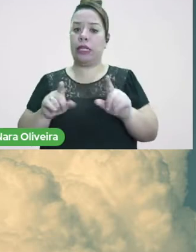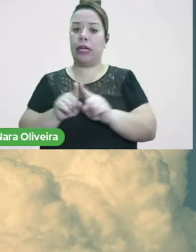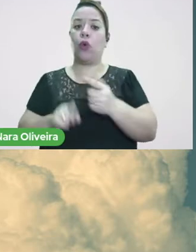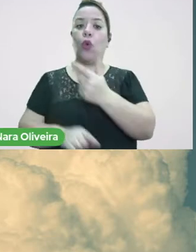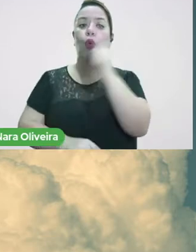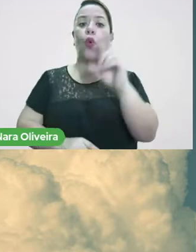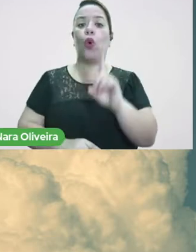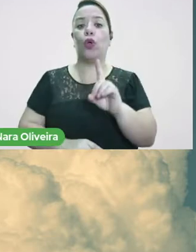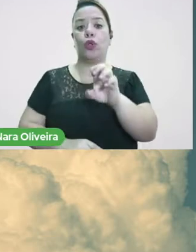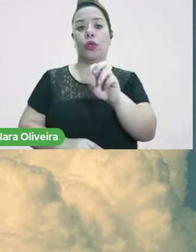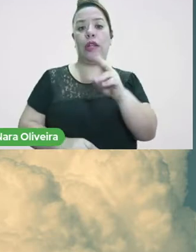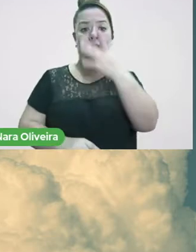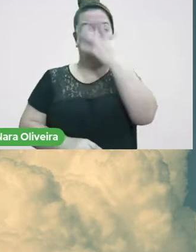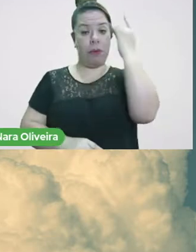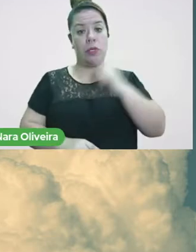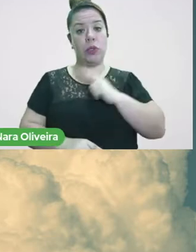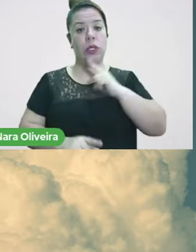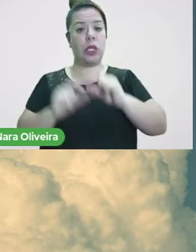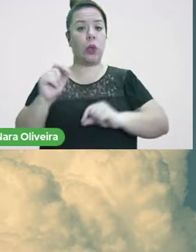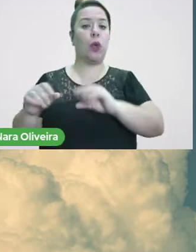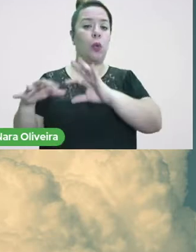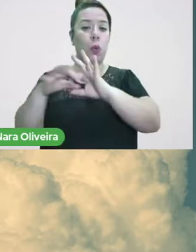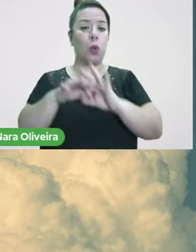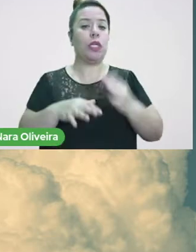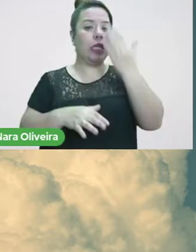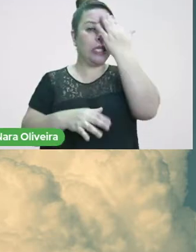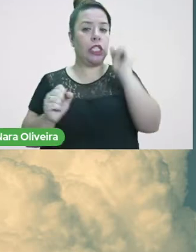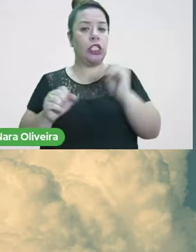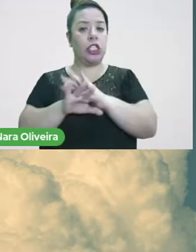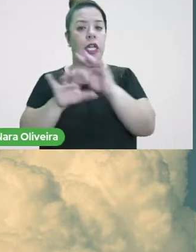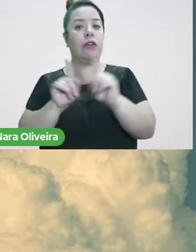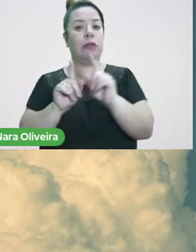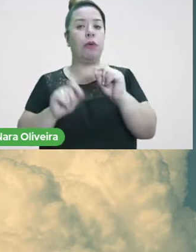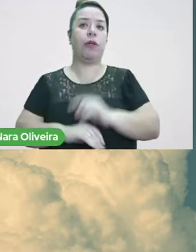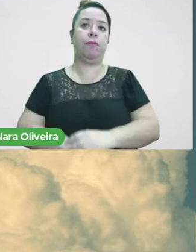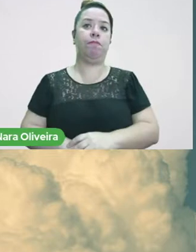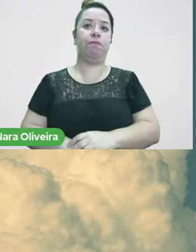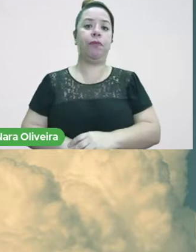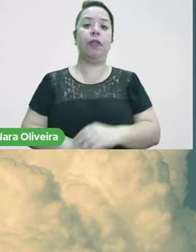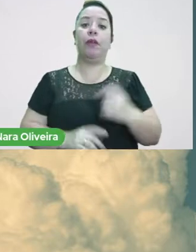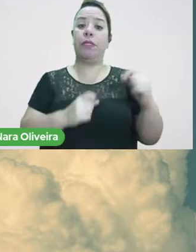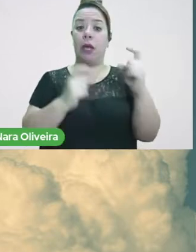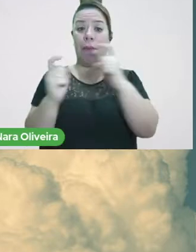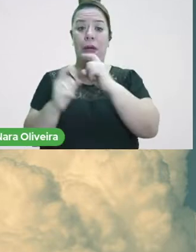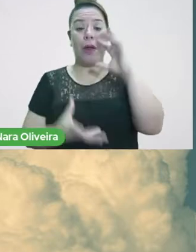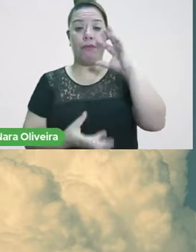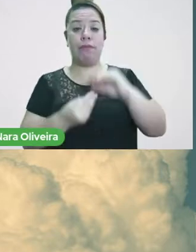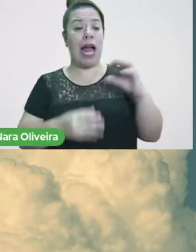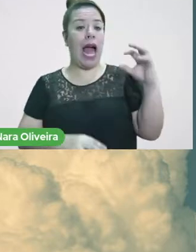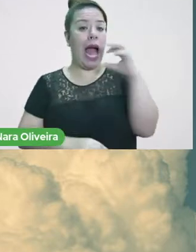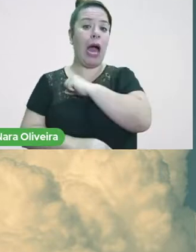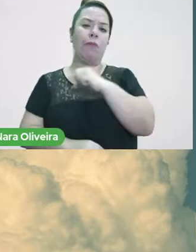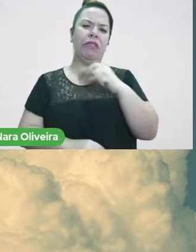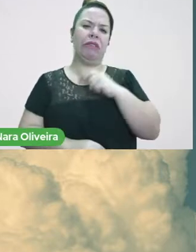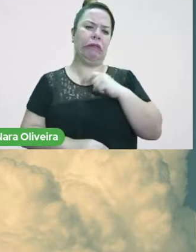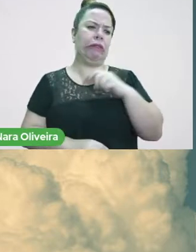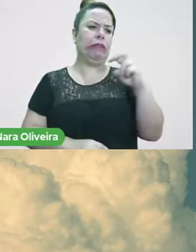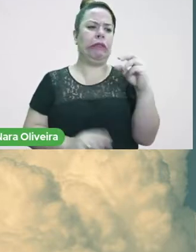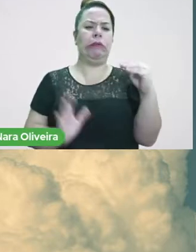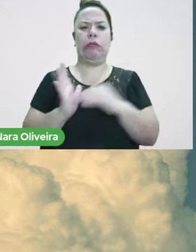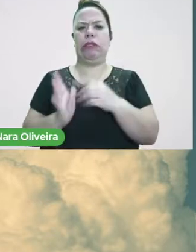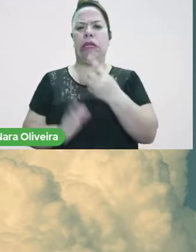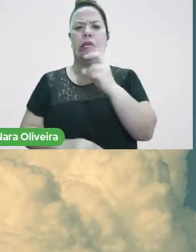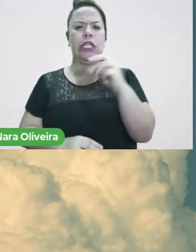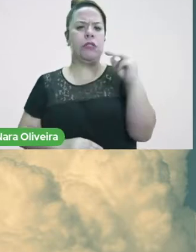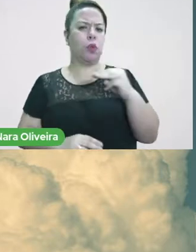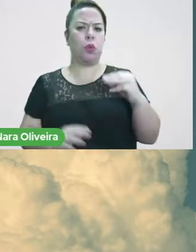bastante contexto, tá? Usa o Gira, tem que ser uma reunião super rápida, tá? De 5, 15 minutos. E